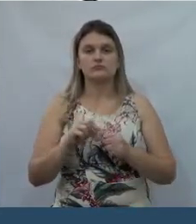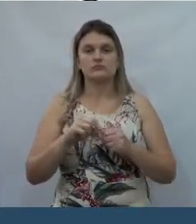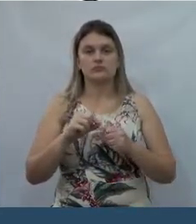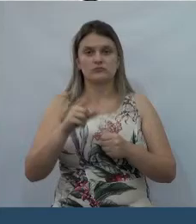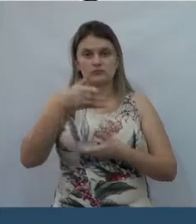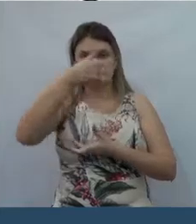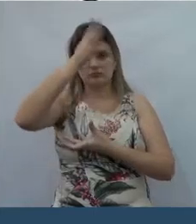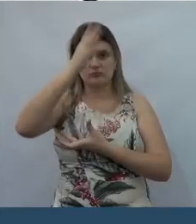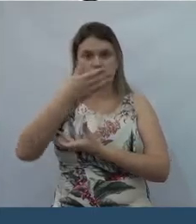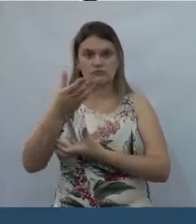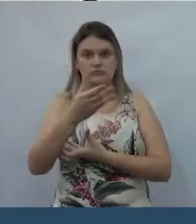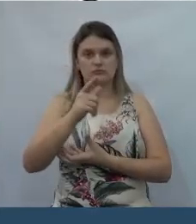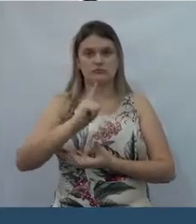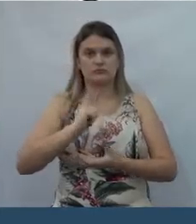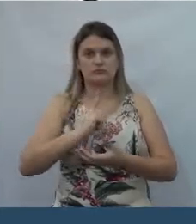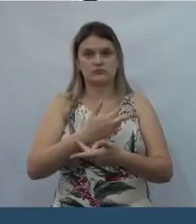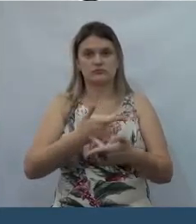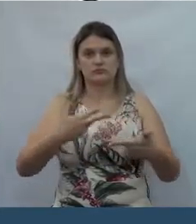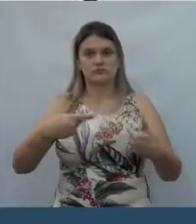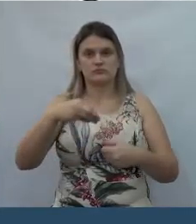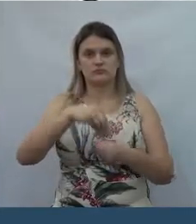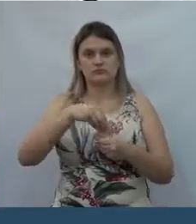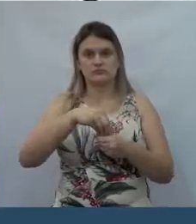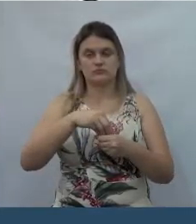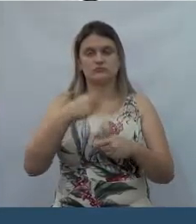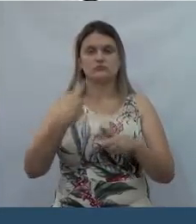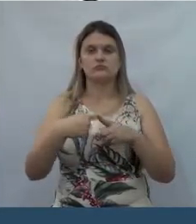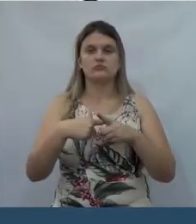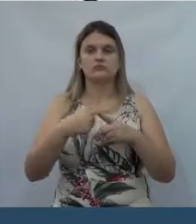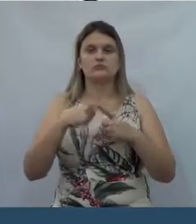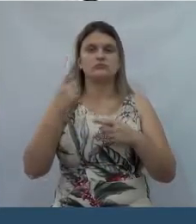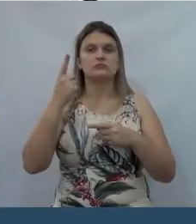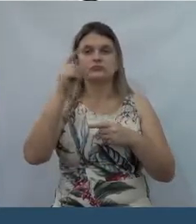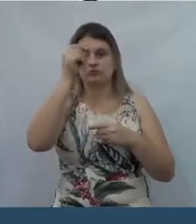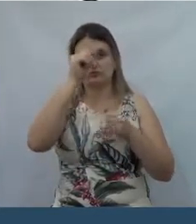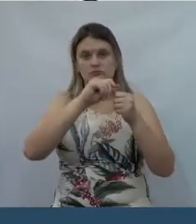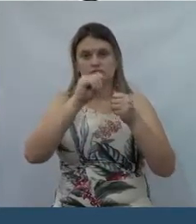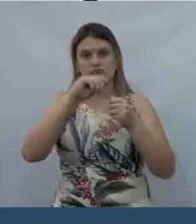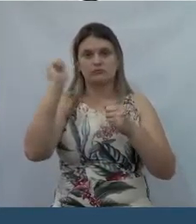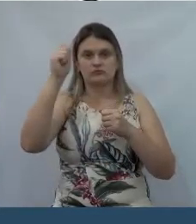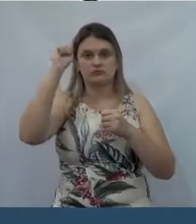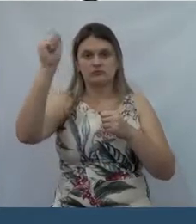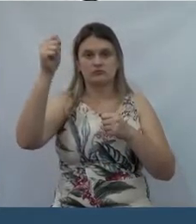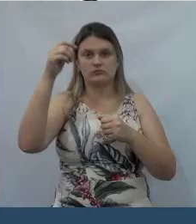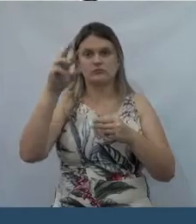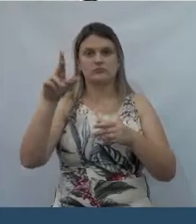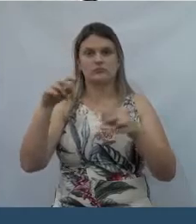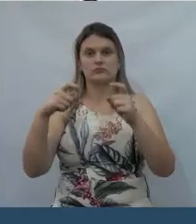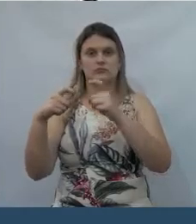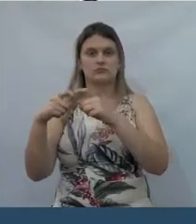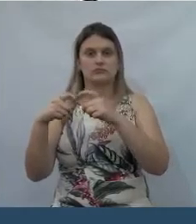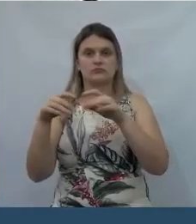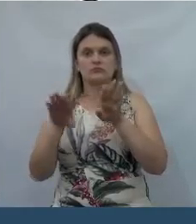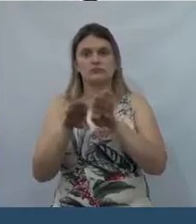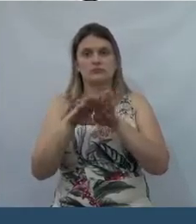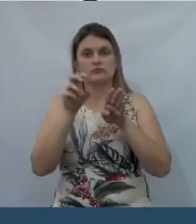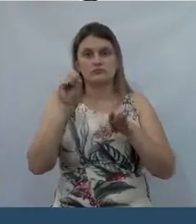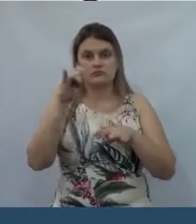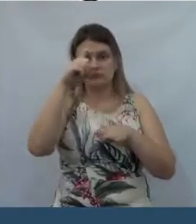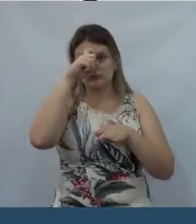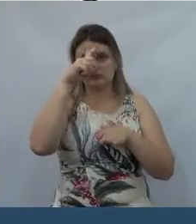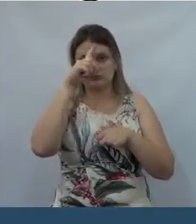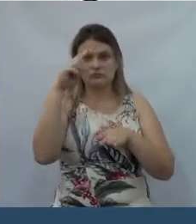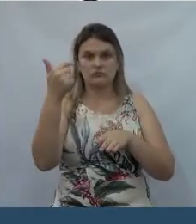corpo de bombeiros equipados. Porque senão não pode se fazer milagre, assim, como o médico, os hospitais, se não tem